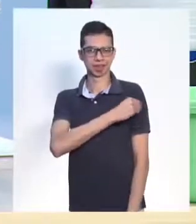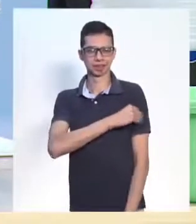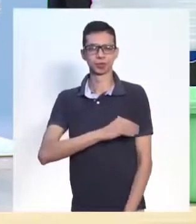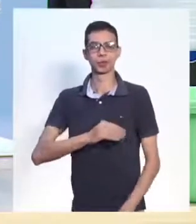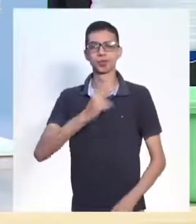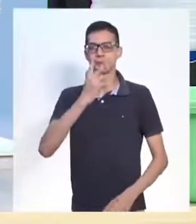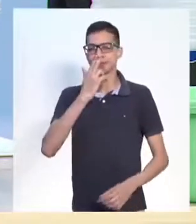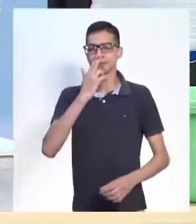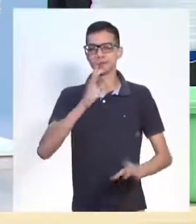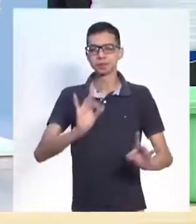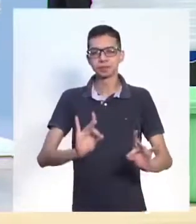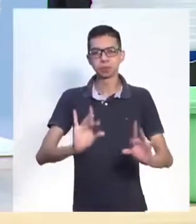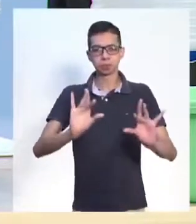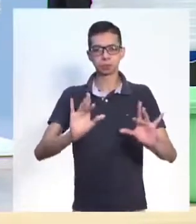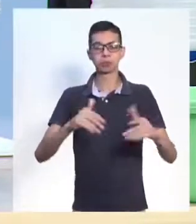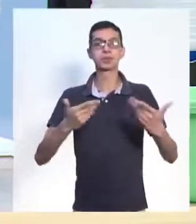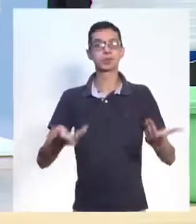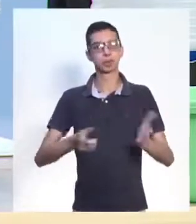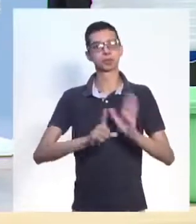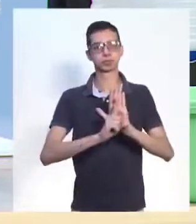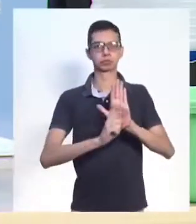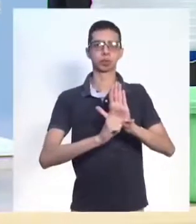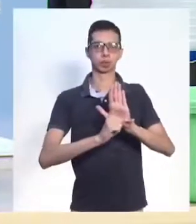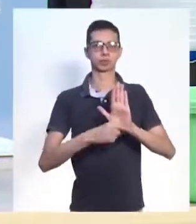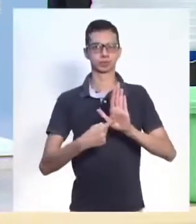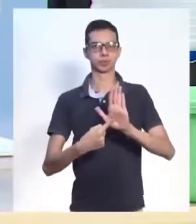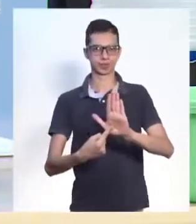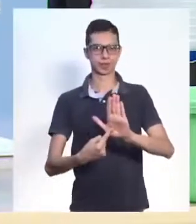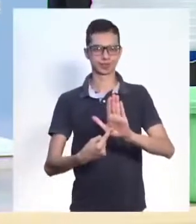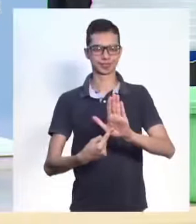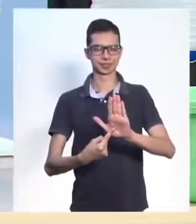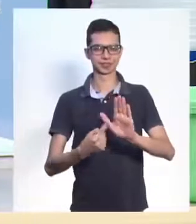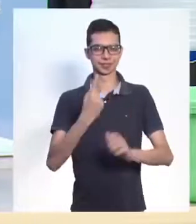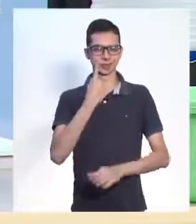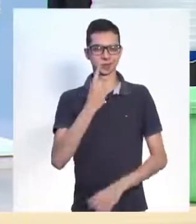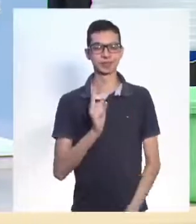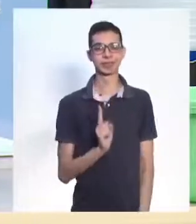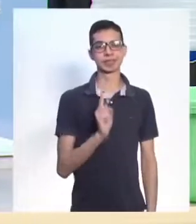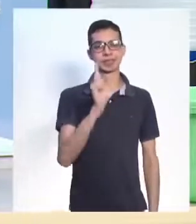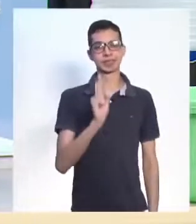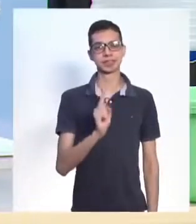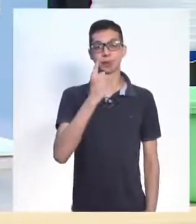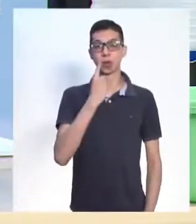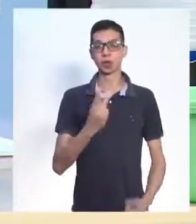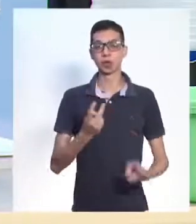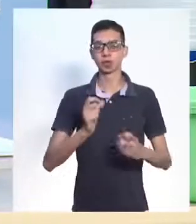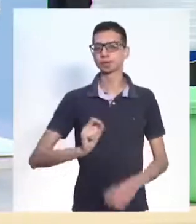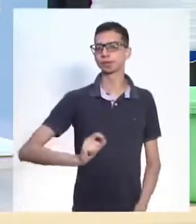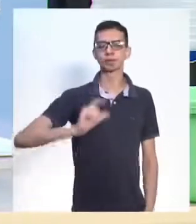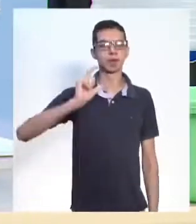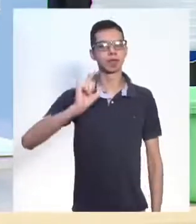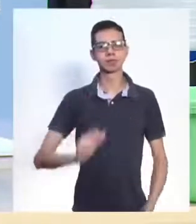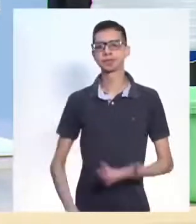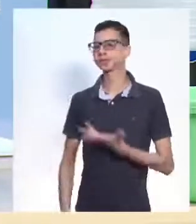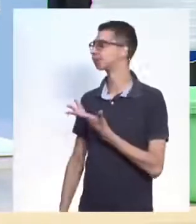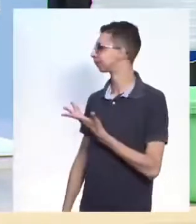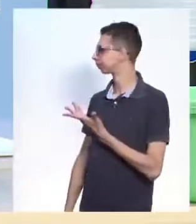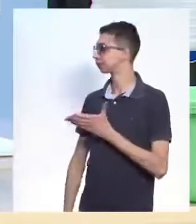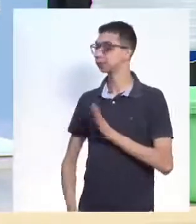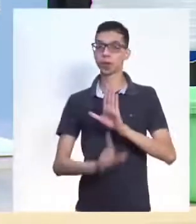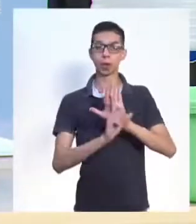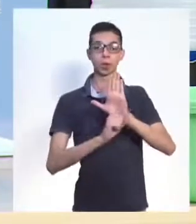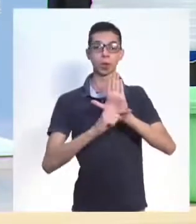tenho uma representação positiva, né? Para cima aí, ele tá subindo, é uma representação positiva. Aqui,